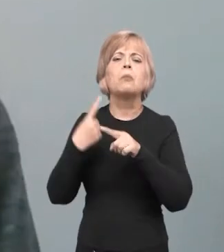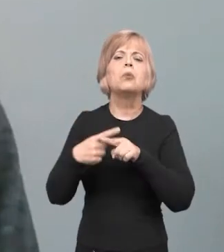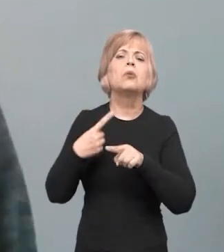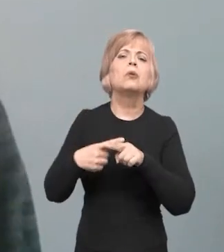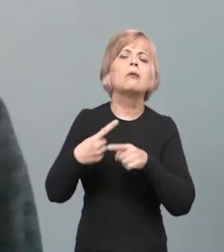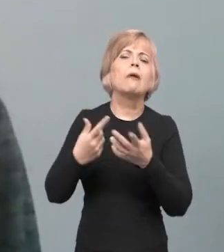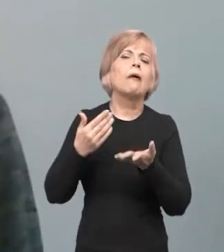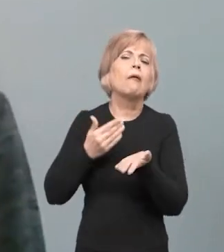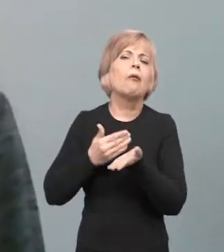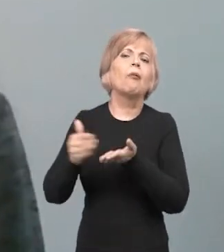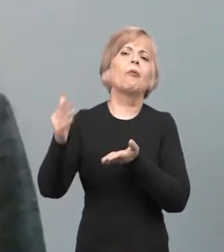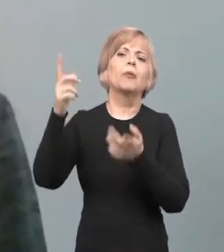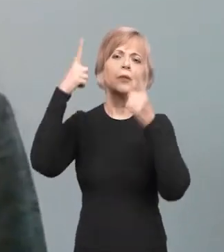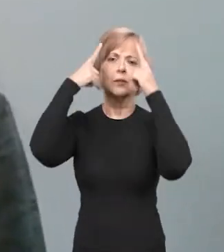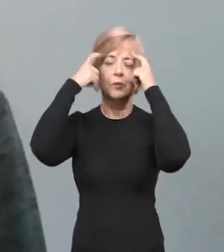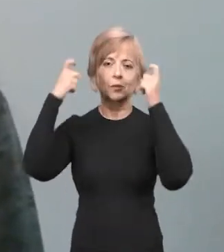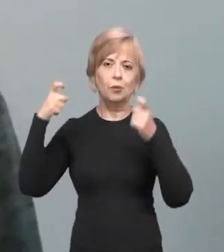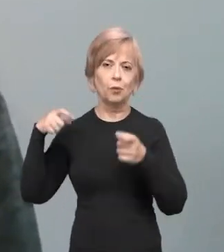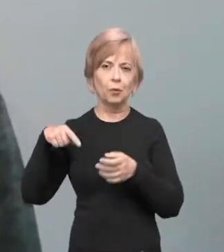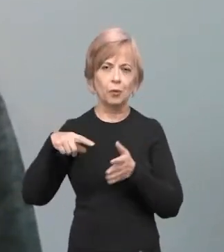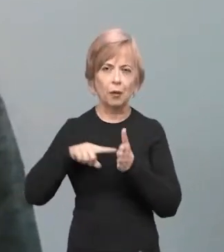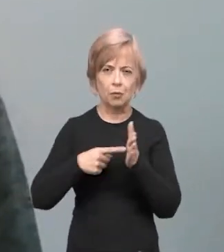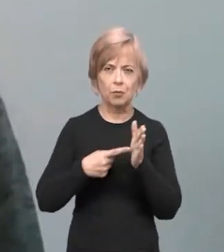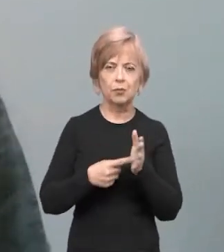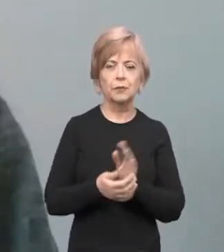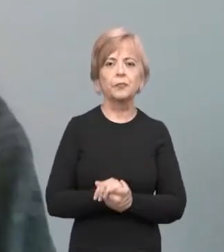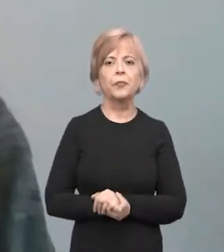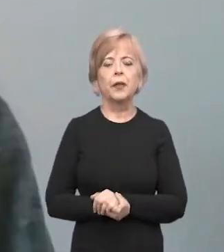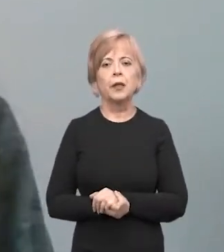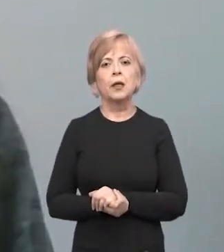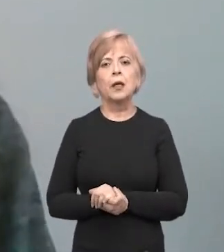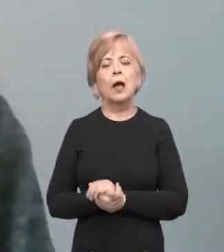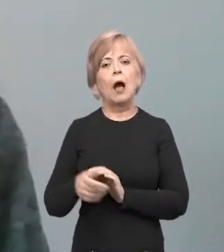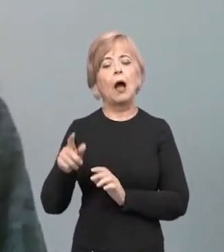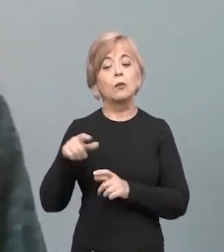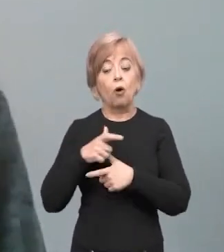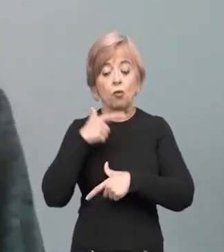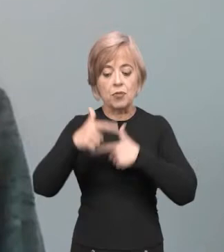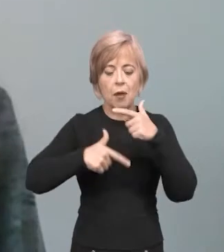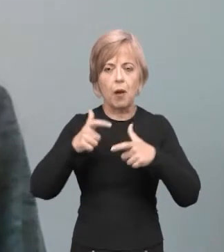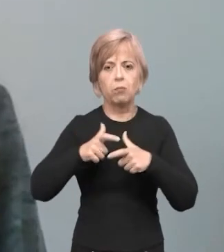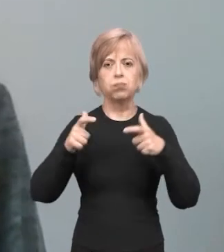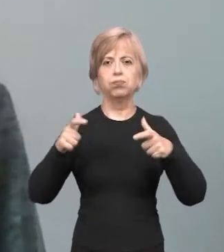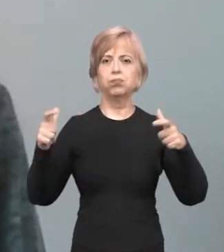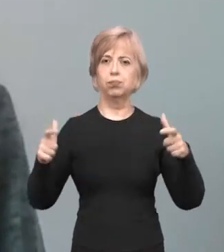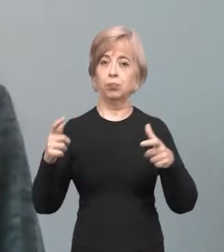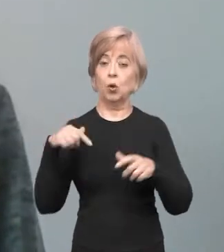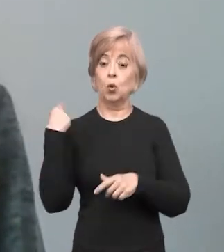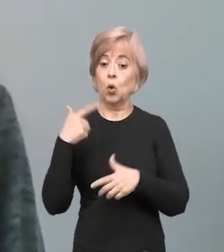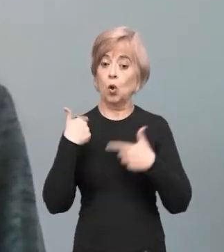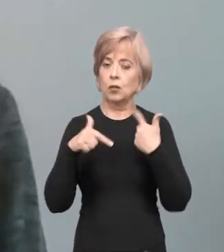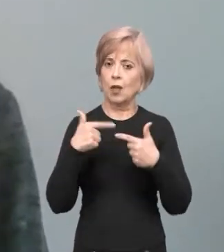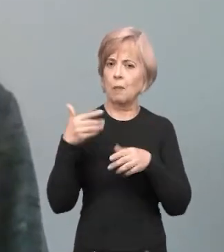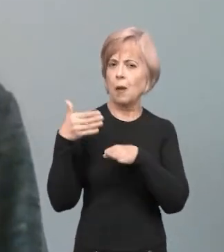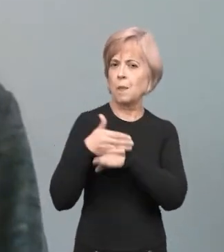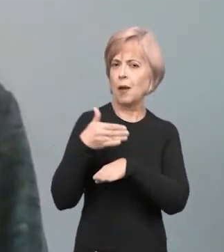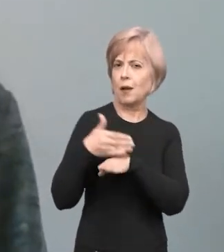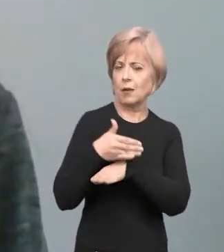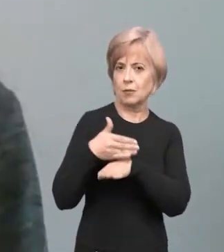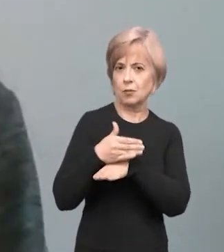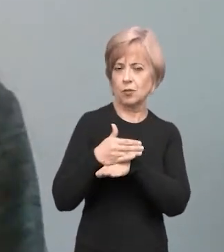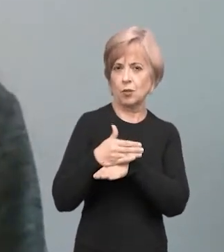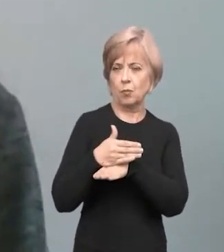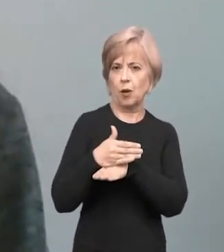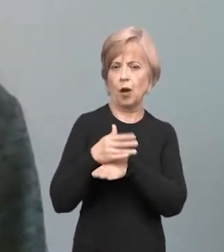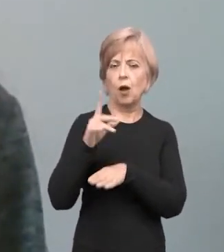poder trabalhar melhor no âmbito da tutela coletiva. Esse nosso trabalho, inclusive, permitiu que nós